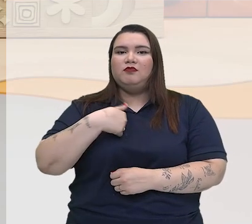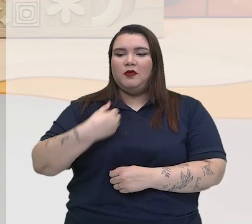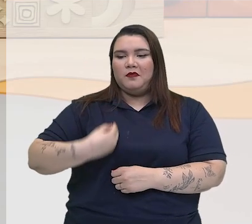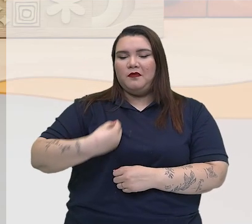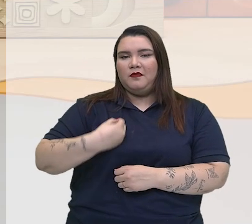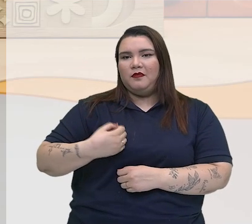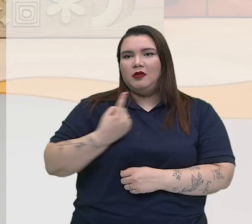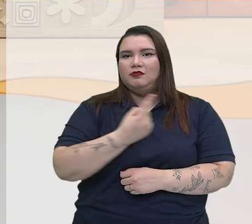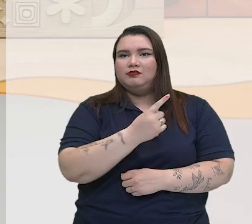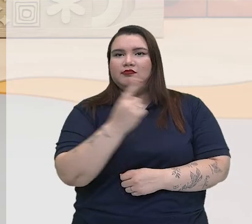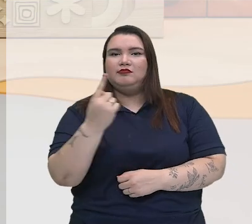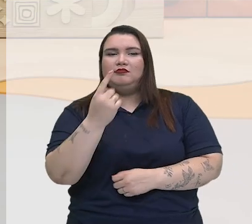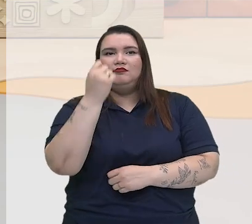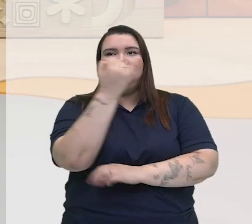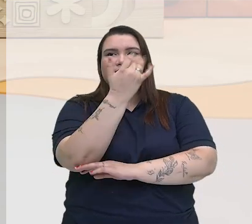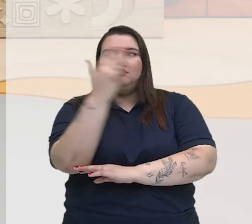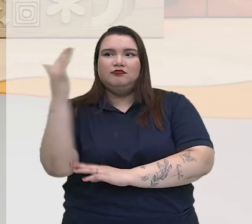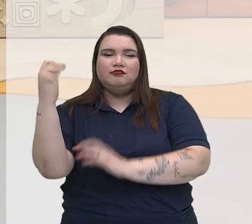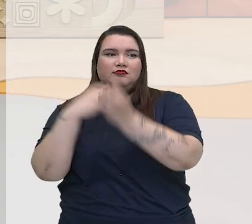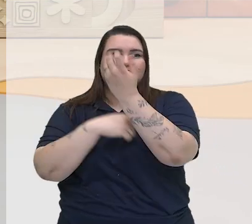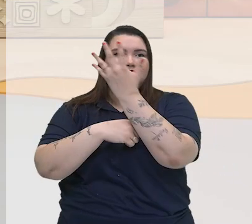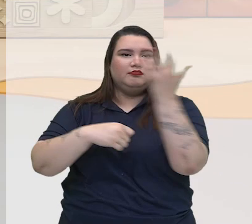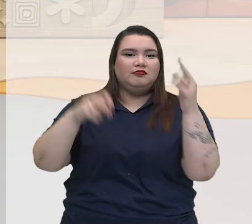no caminho do meu sertão.